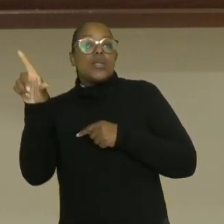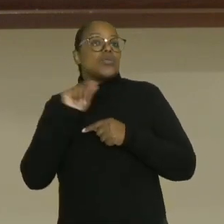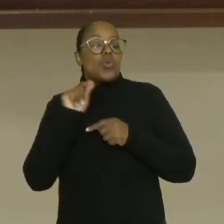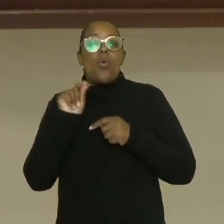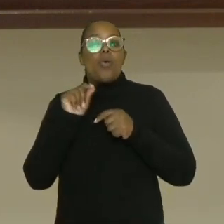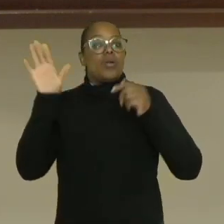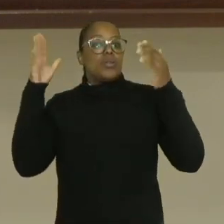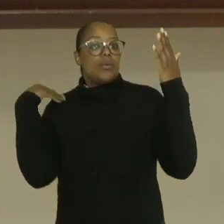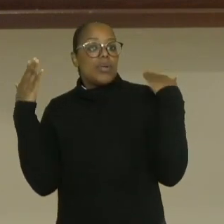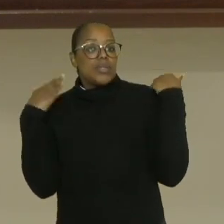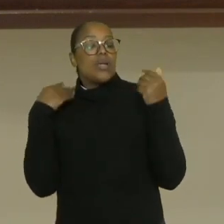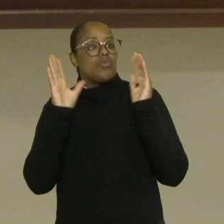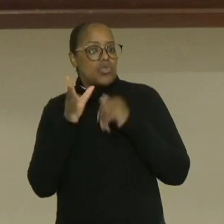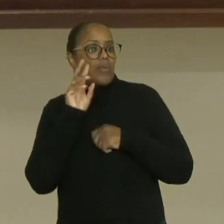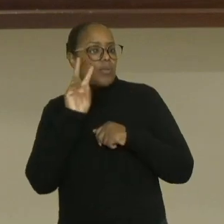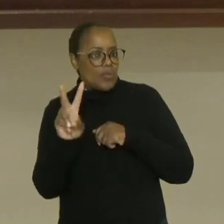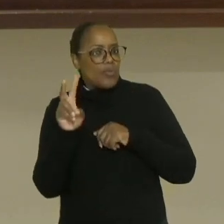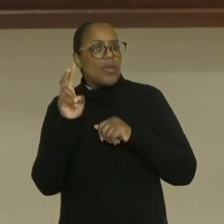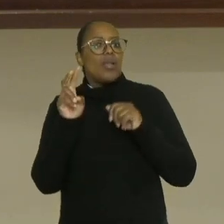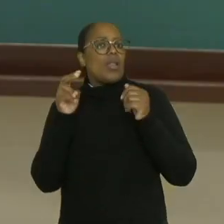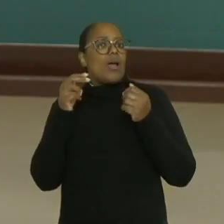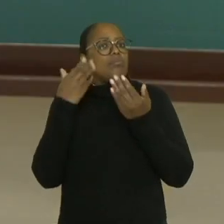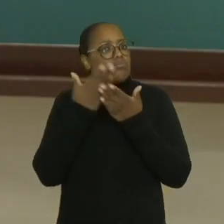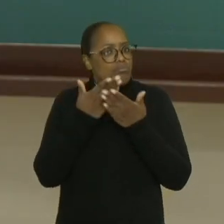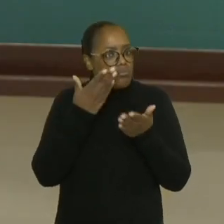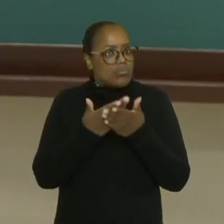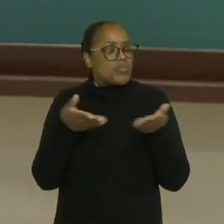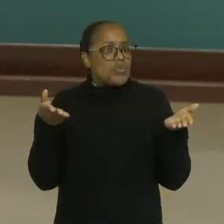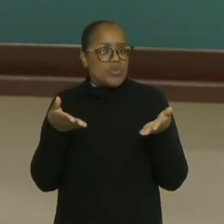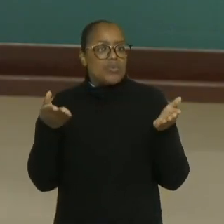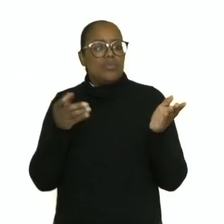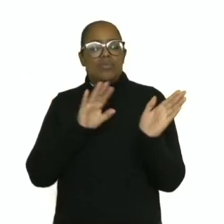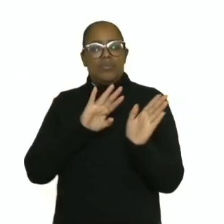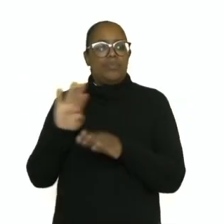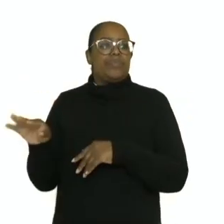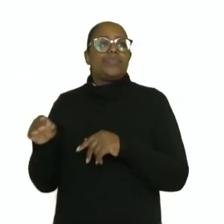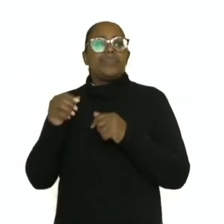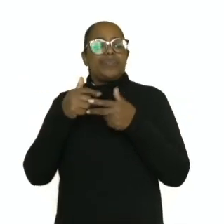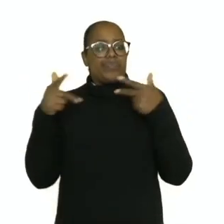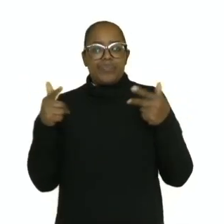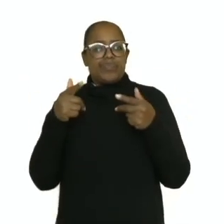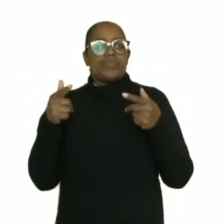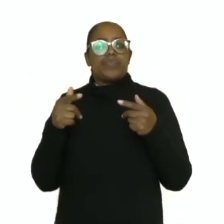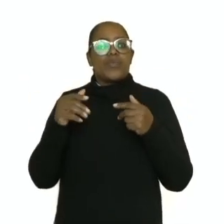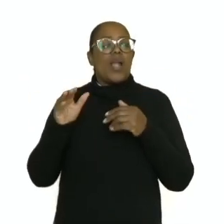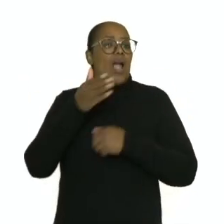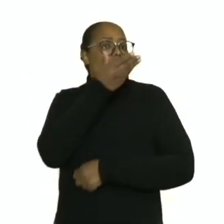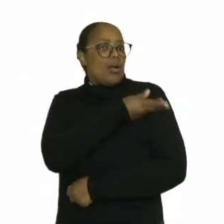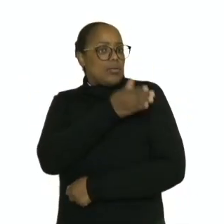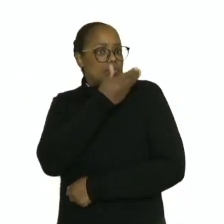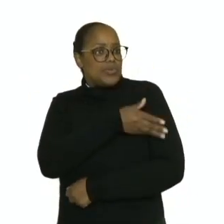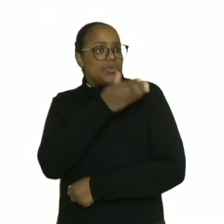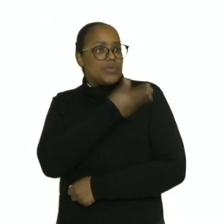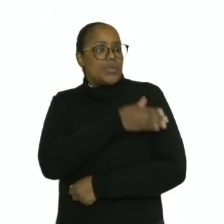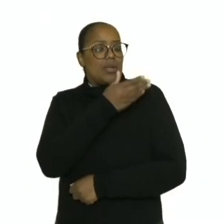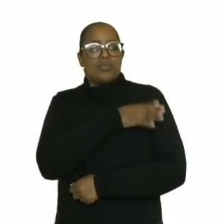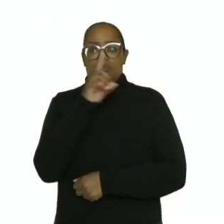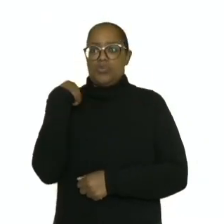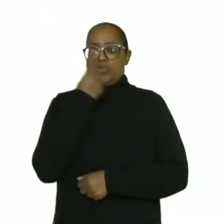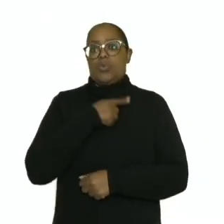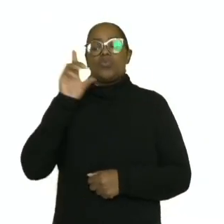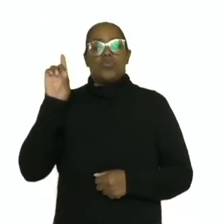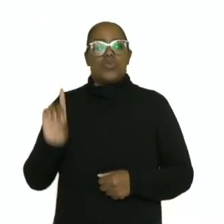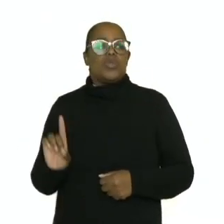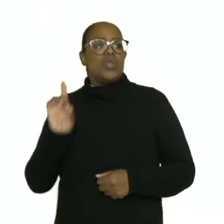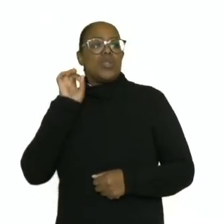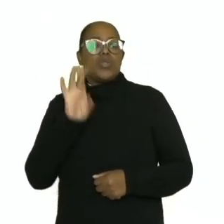veremos já sobre eles. Bom, uma das condições da democracia é o exercício desses nossos direitos.